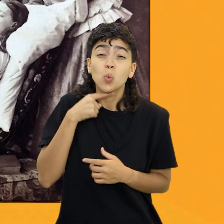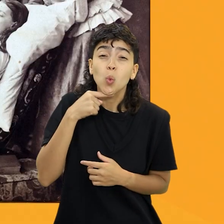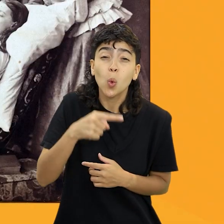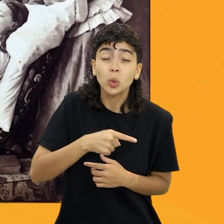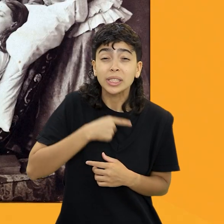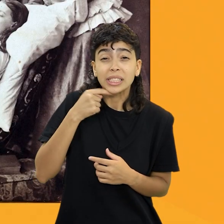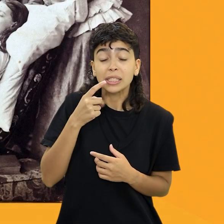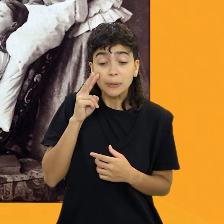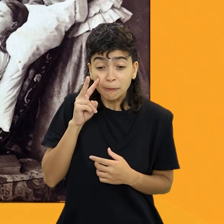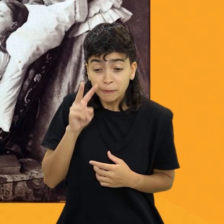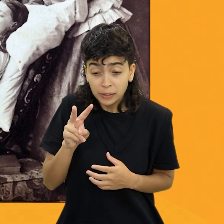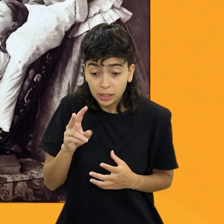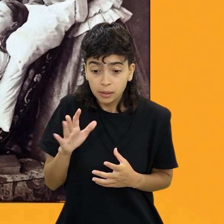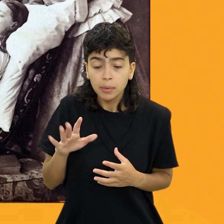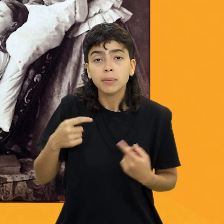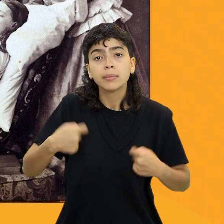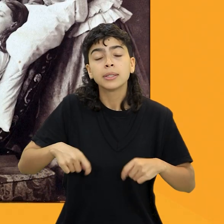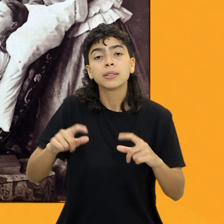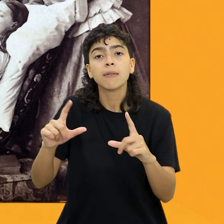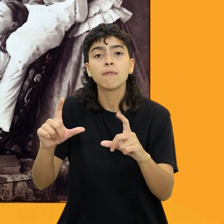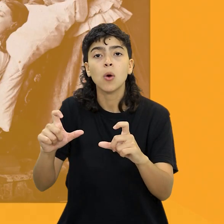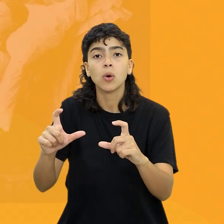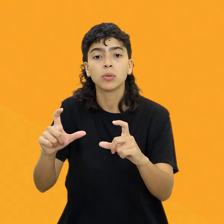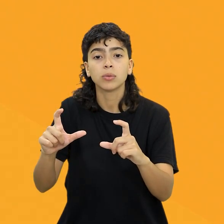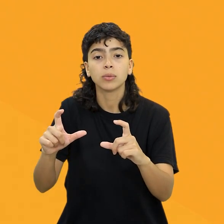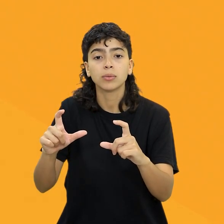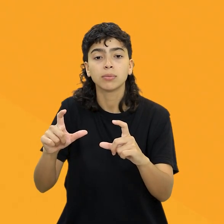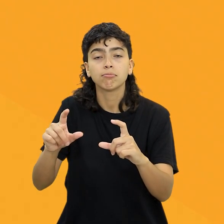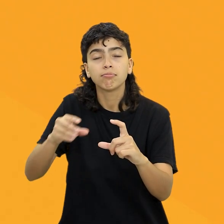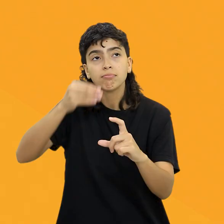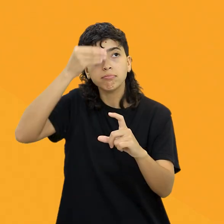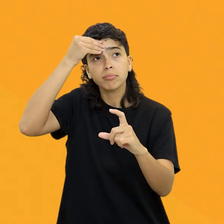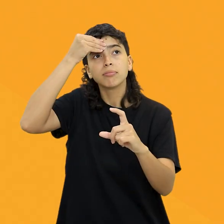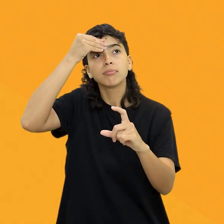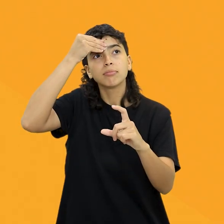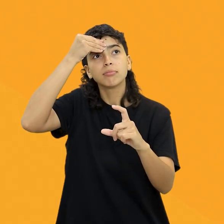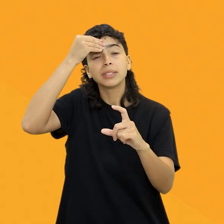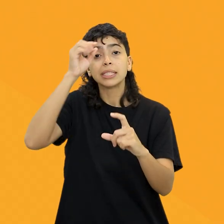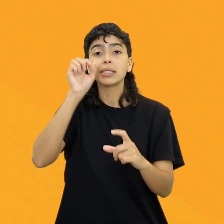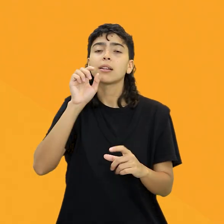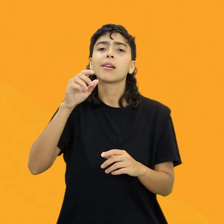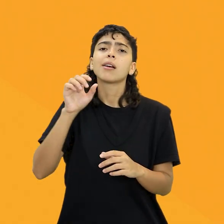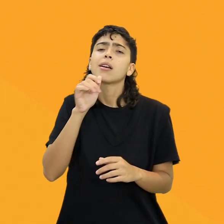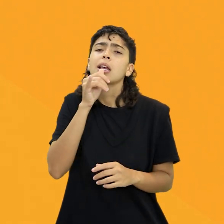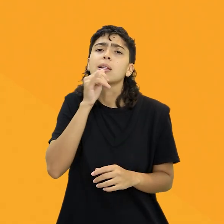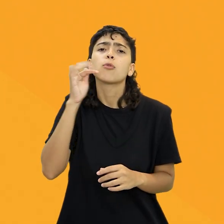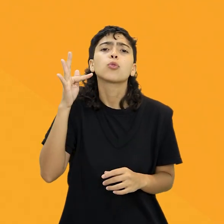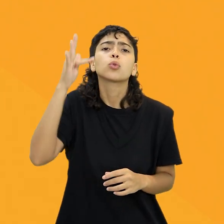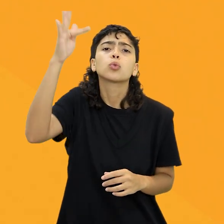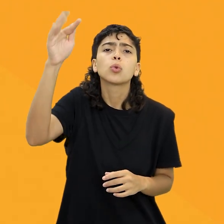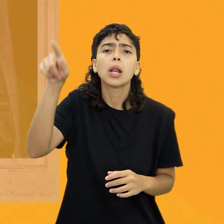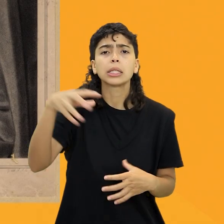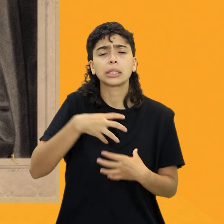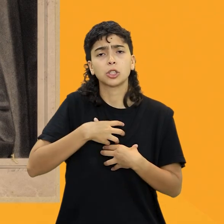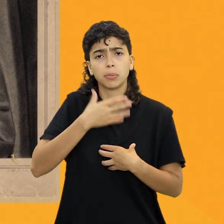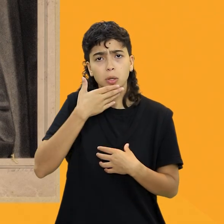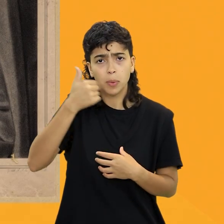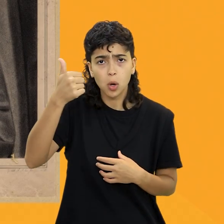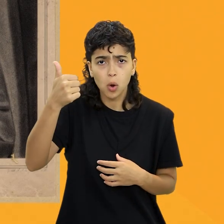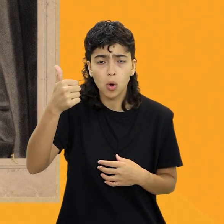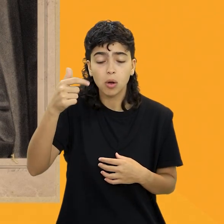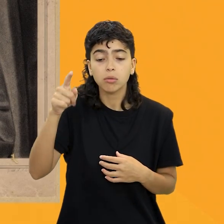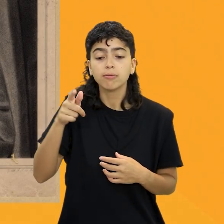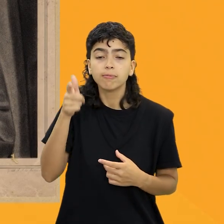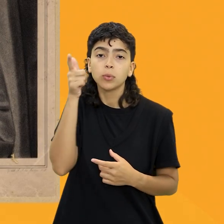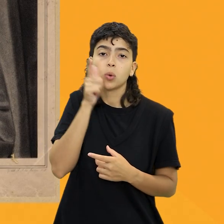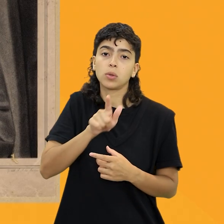esse retrato, de saber que tem esse objeto memória e quando ela quiser ou se sentir à vontade, ela saber